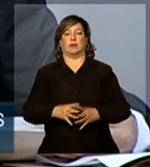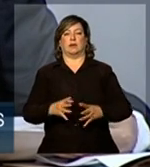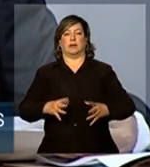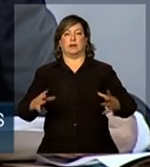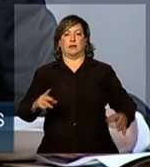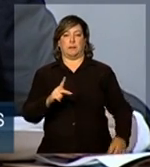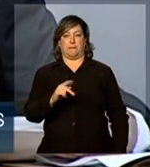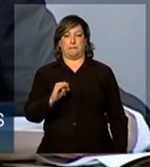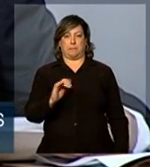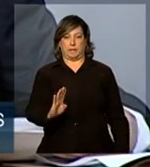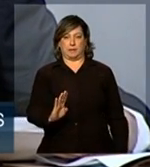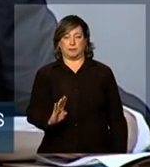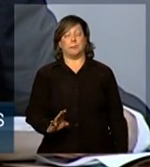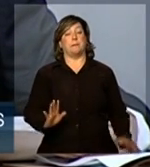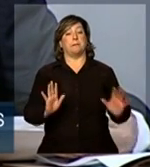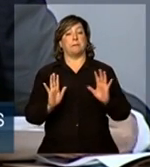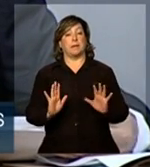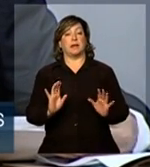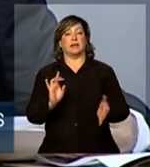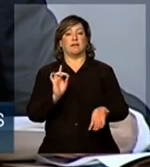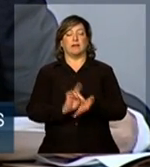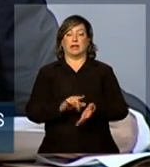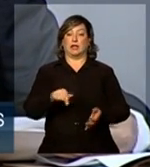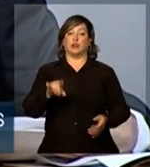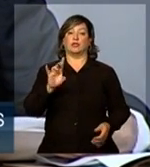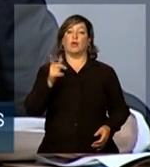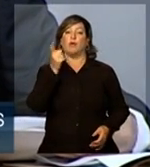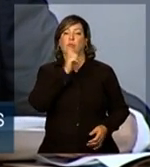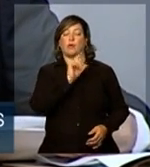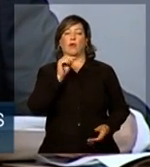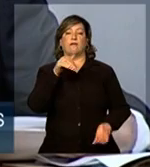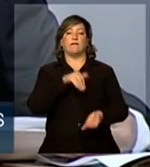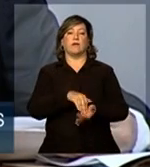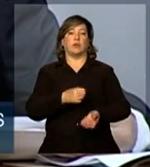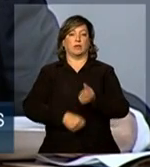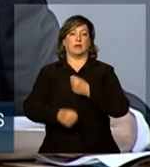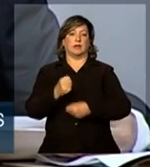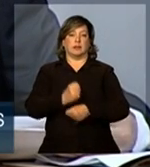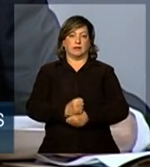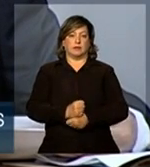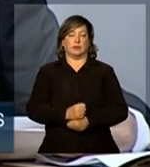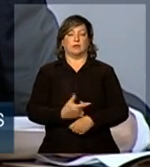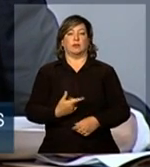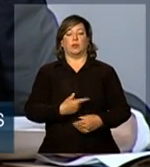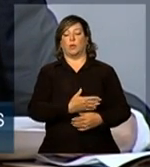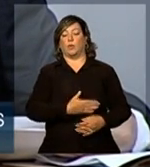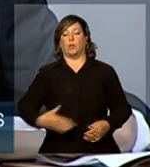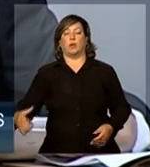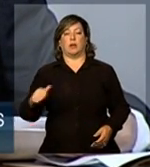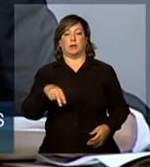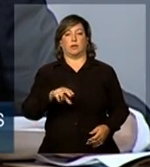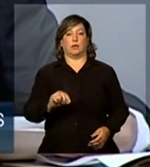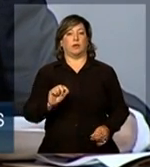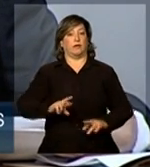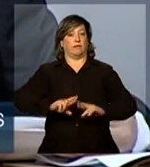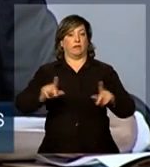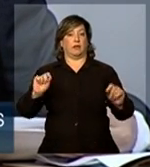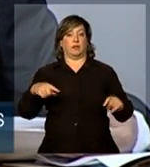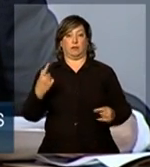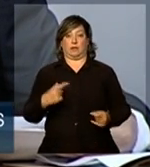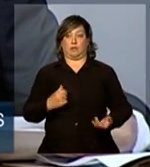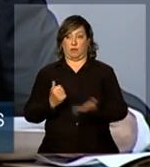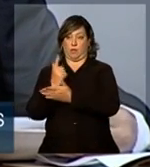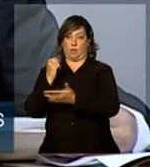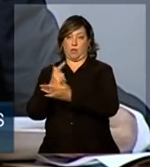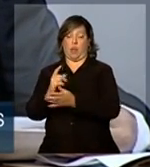do PIB. Mas, na verdade, isso só ocorreu no final do ano, no resto do ano foi ao contrário, as importações cresceram mais que